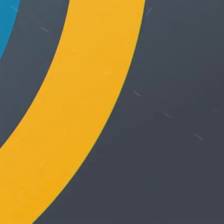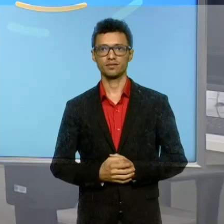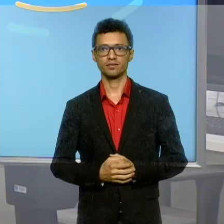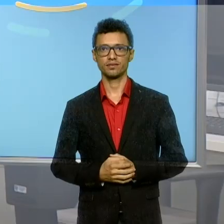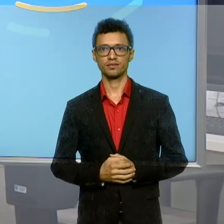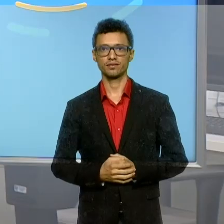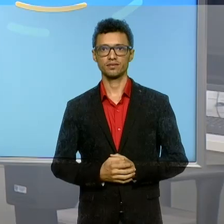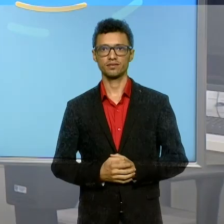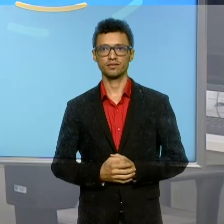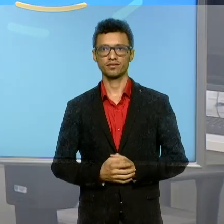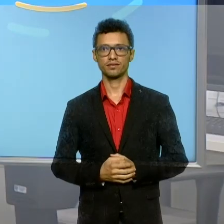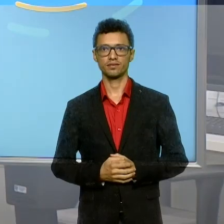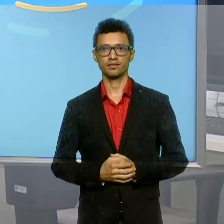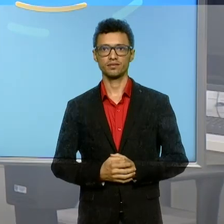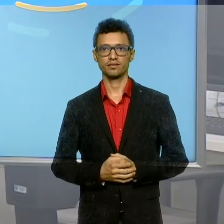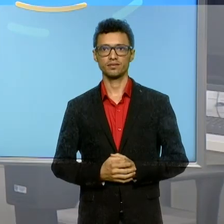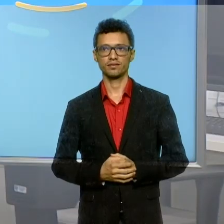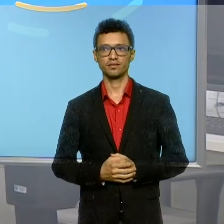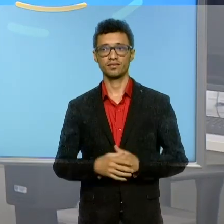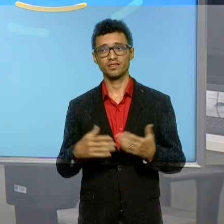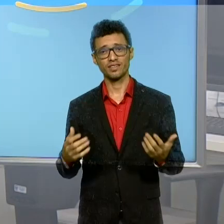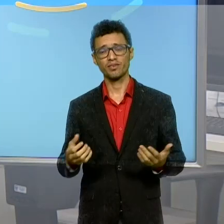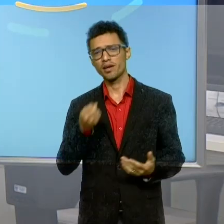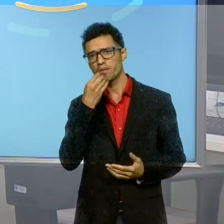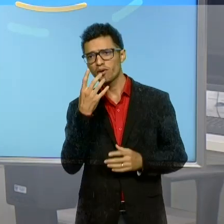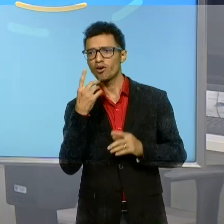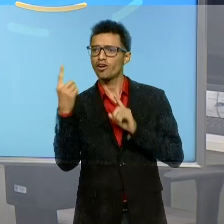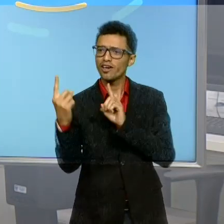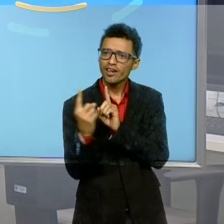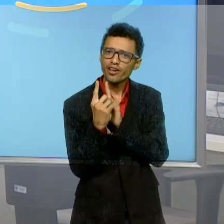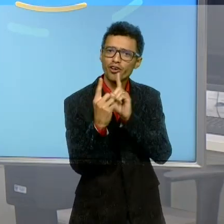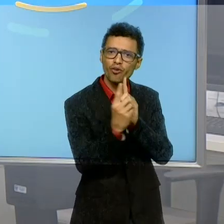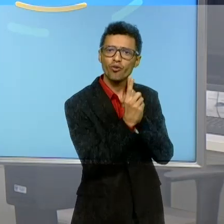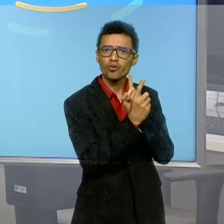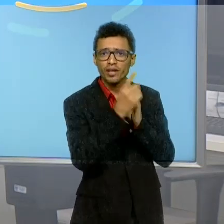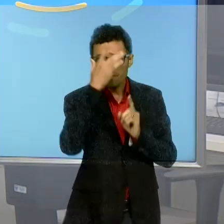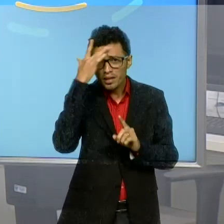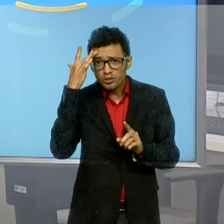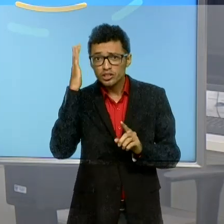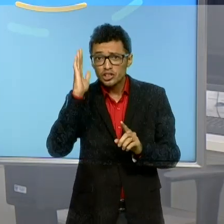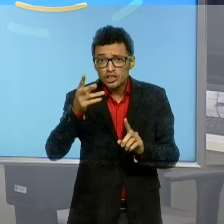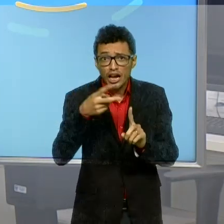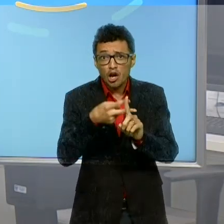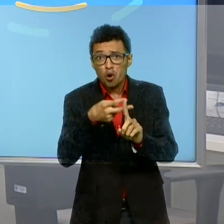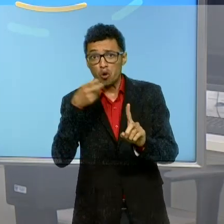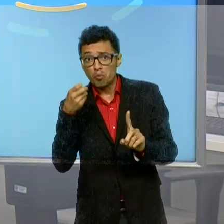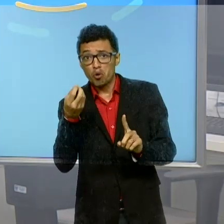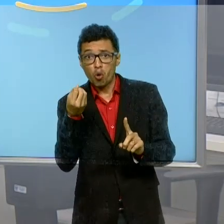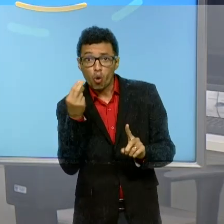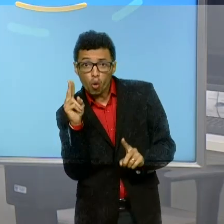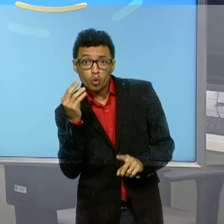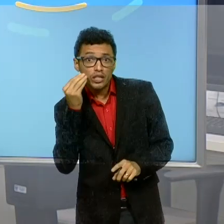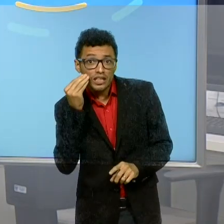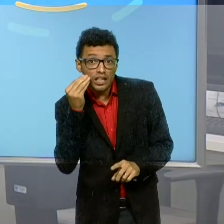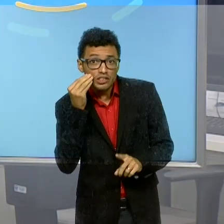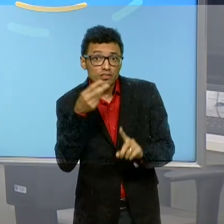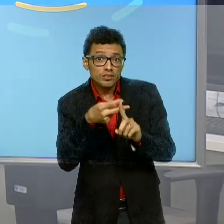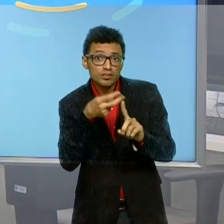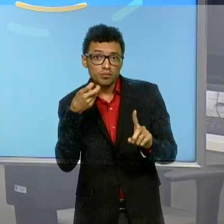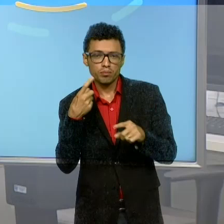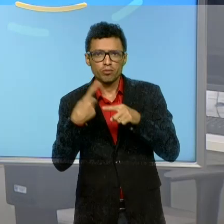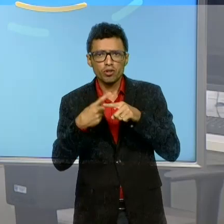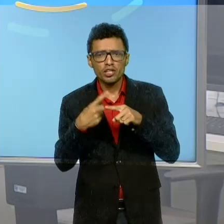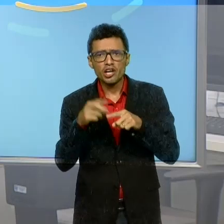intervalo é comum encontrarmos pessoas que já sofreram golpes ou tentativas de golpes usando nomes de bancos